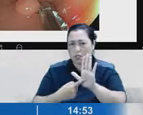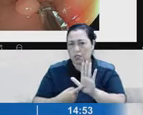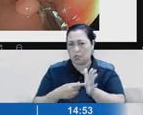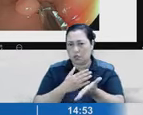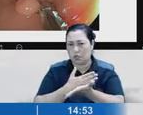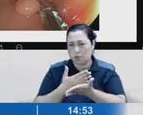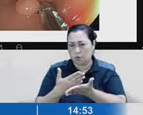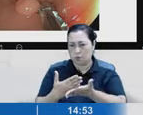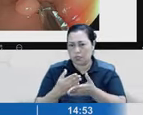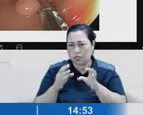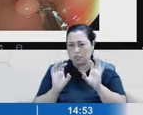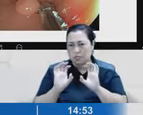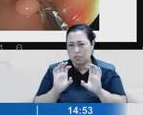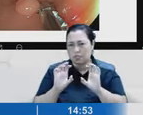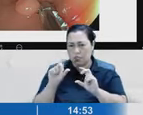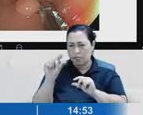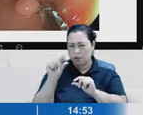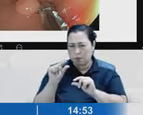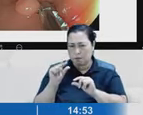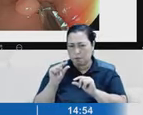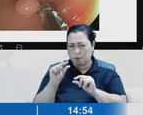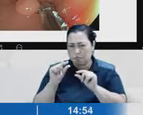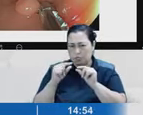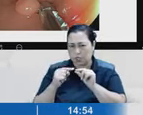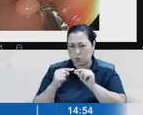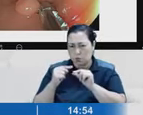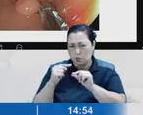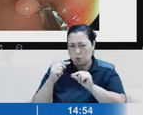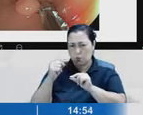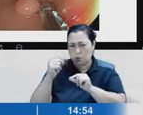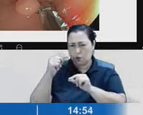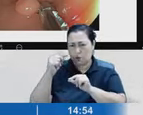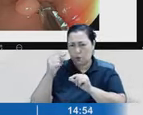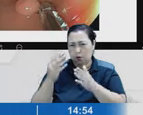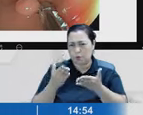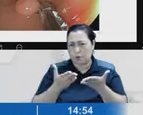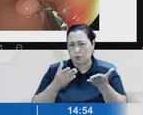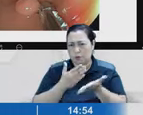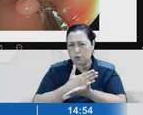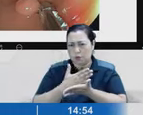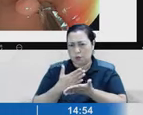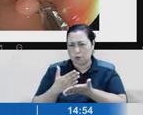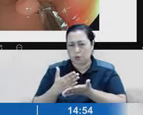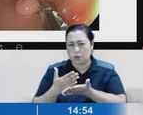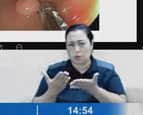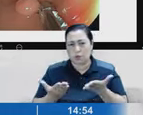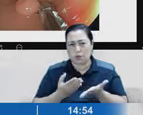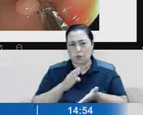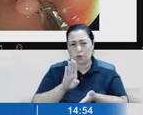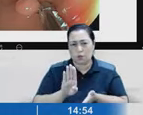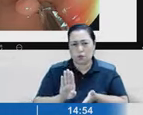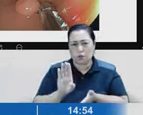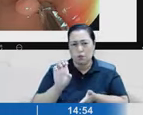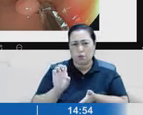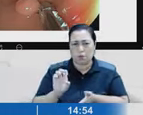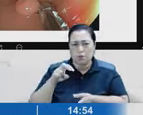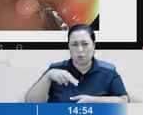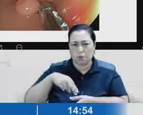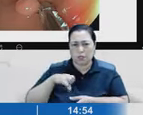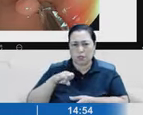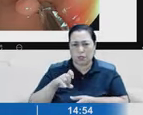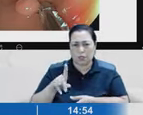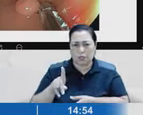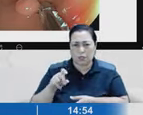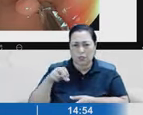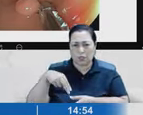começam assim. Eles começam pequenos e depois eles vão crescendo. Normalmente, eles começam benignos, hiperplásicos,